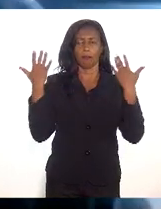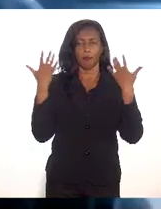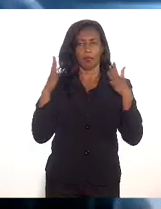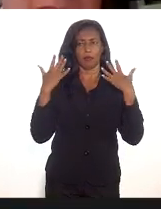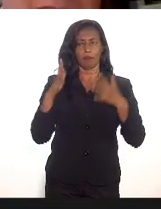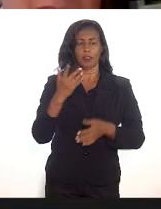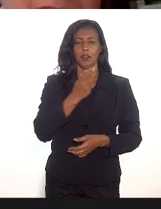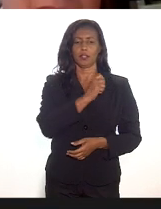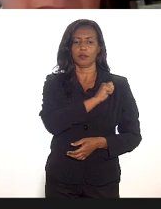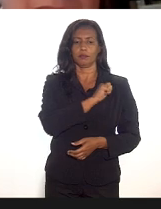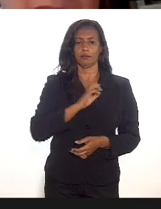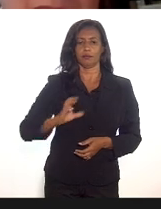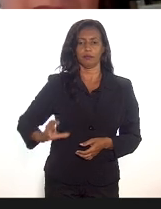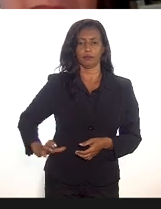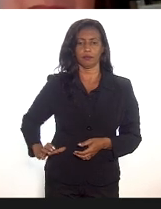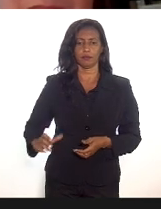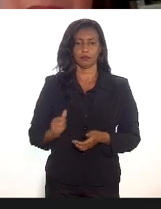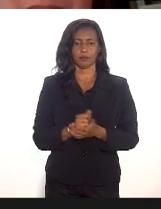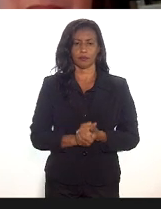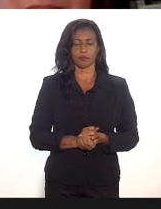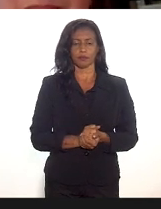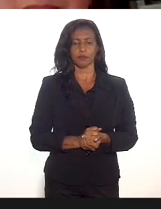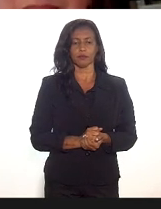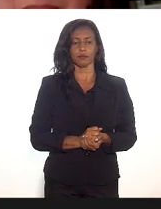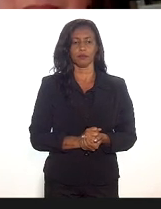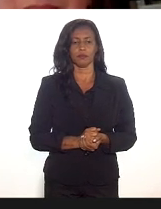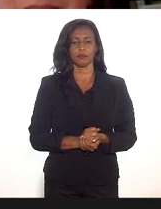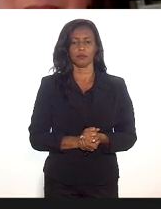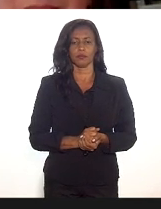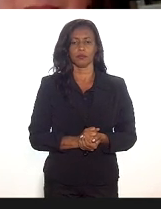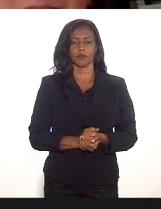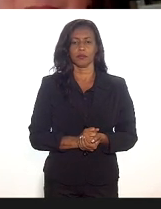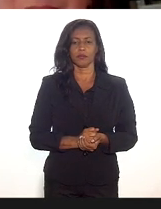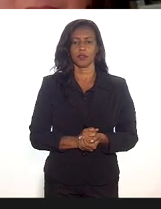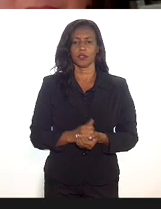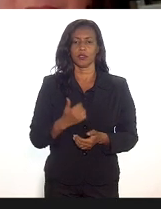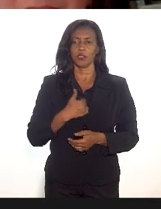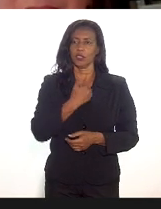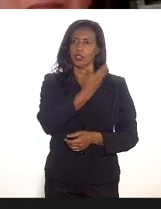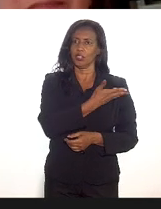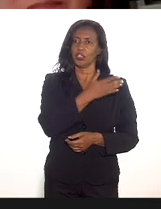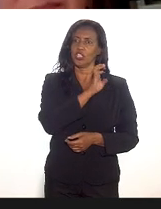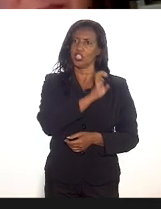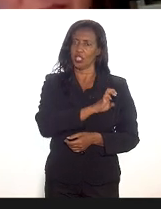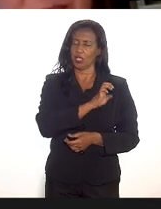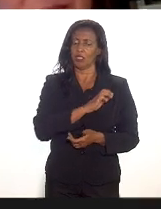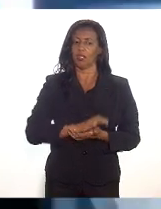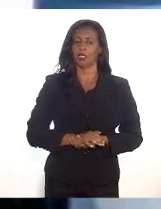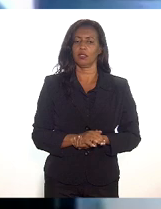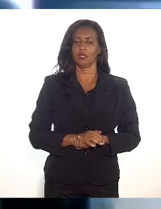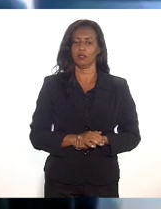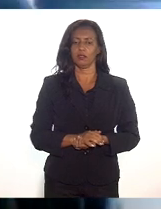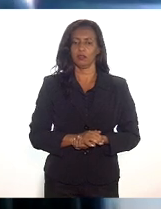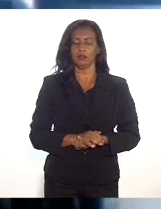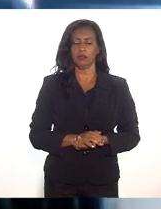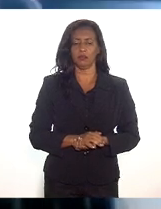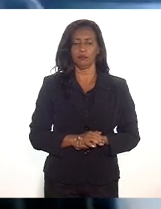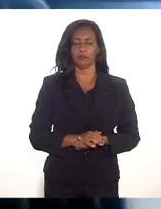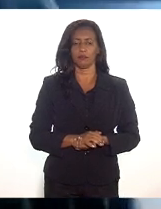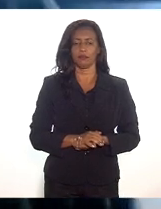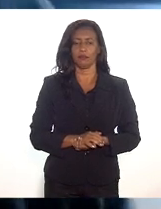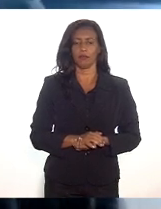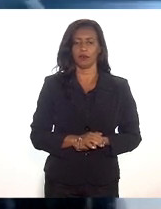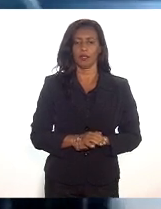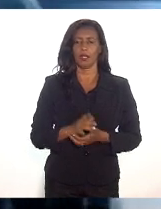Siciliano. Parabéns, companheiros da esquerda, da centro-esquerda, da democracia e da independência. Não